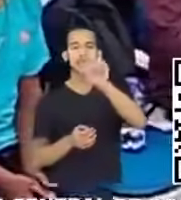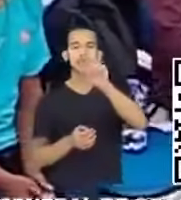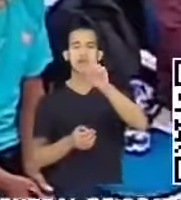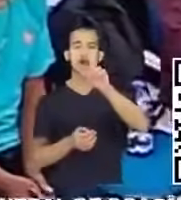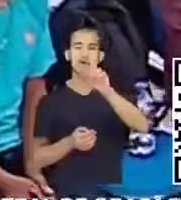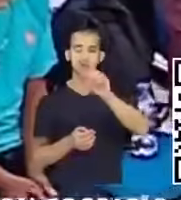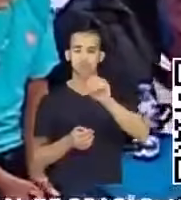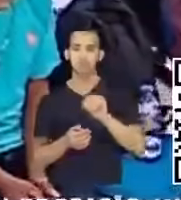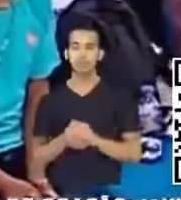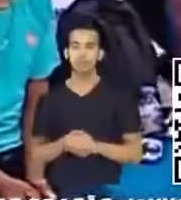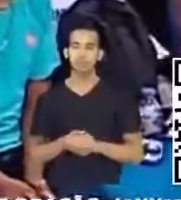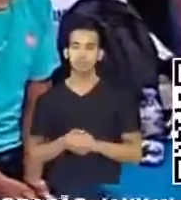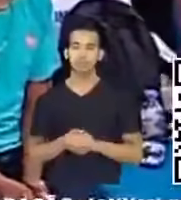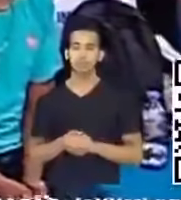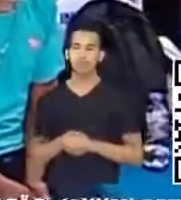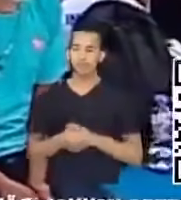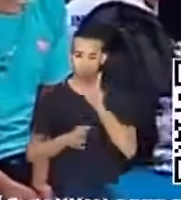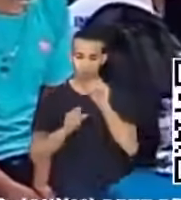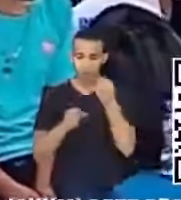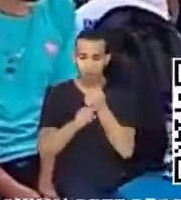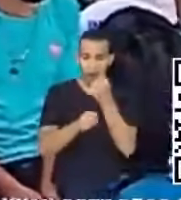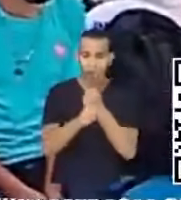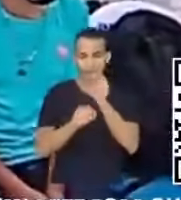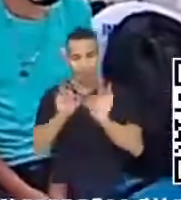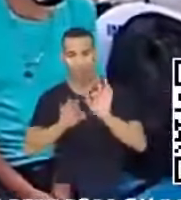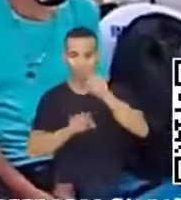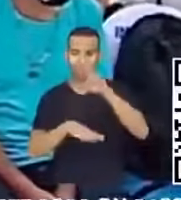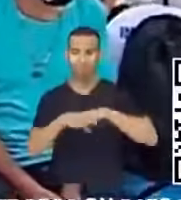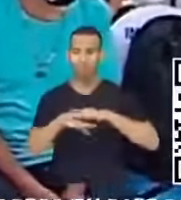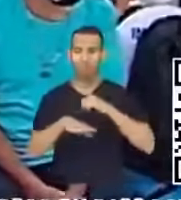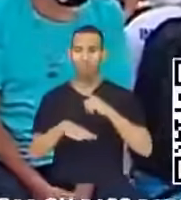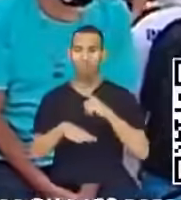saiba a sua mexe com obra em construção civil